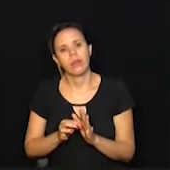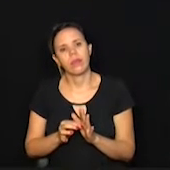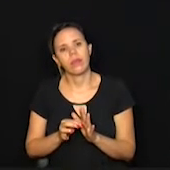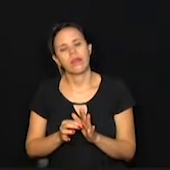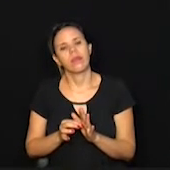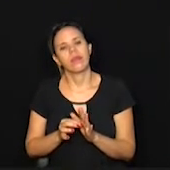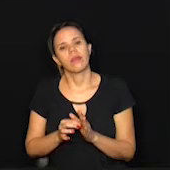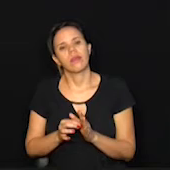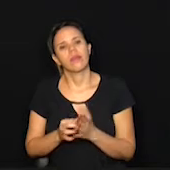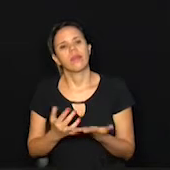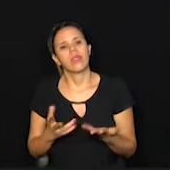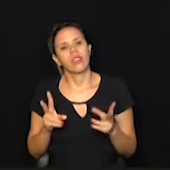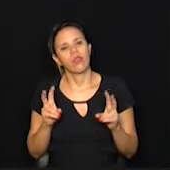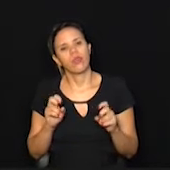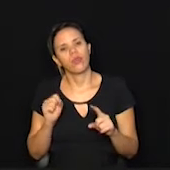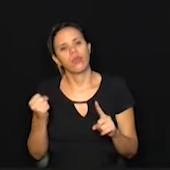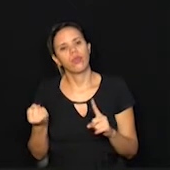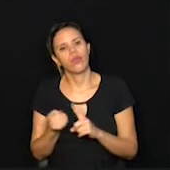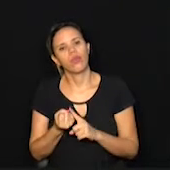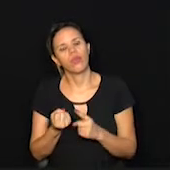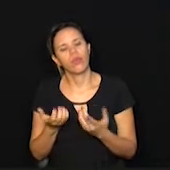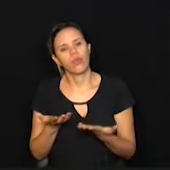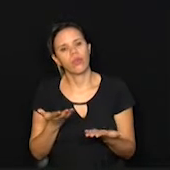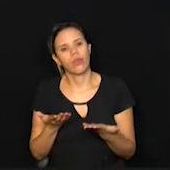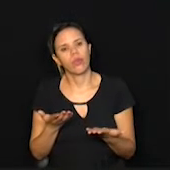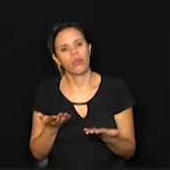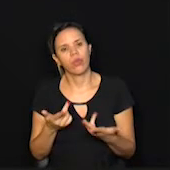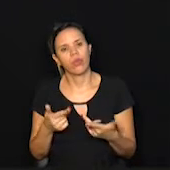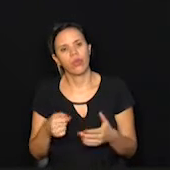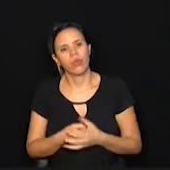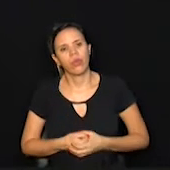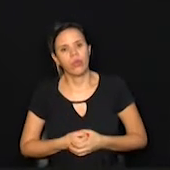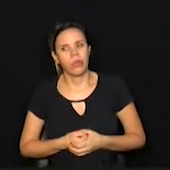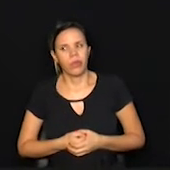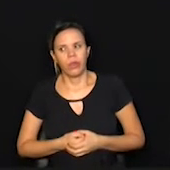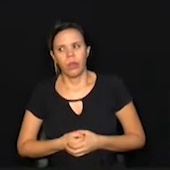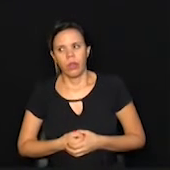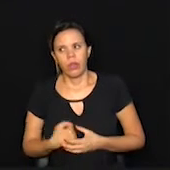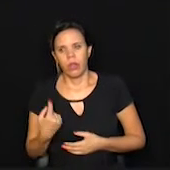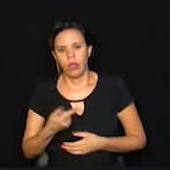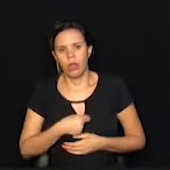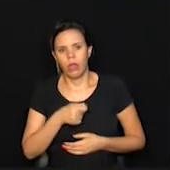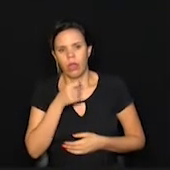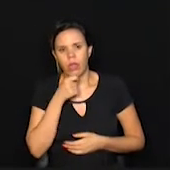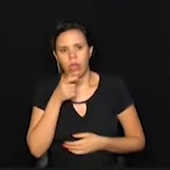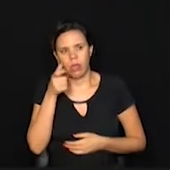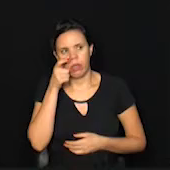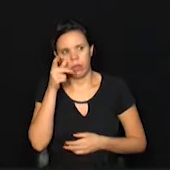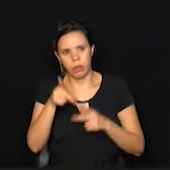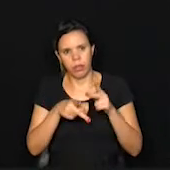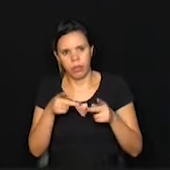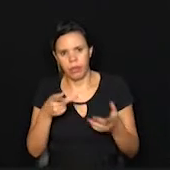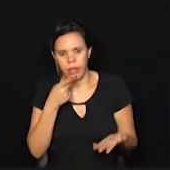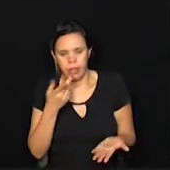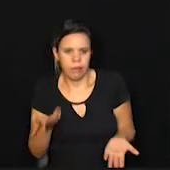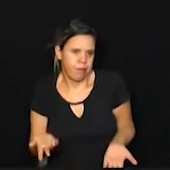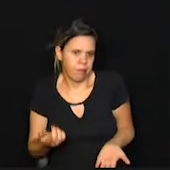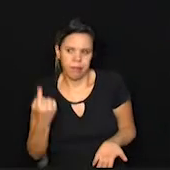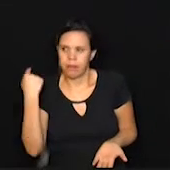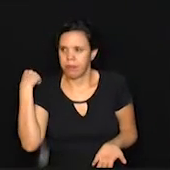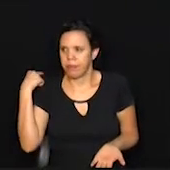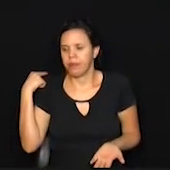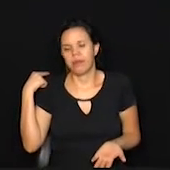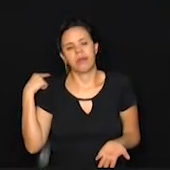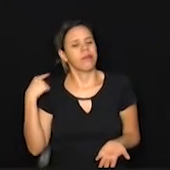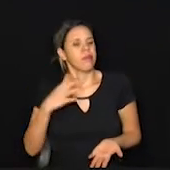Concepção social você falou bastante se mais isso essa coisa da gente ainda ouvi pessoas que falar assim aí na época